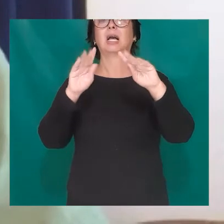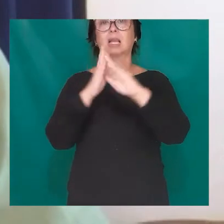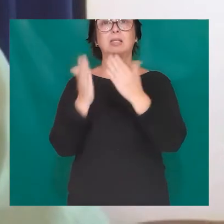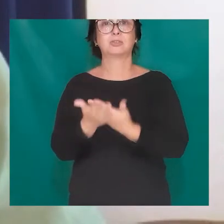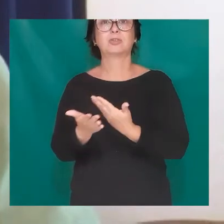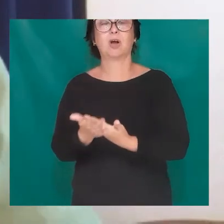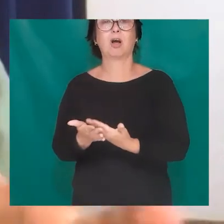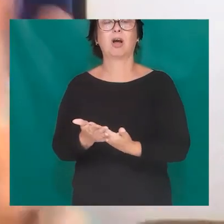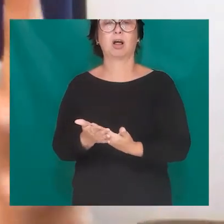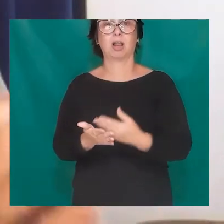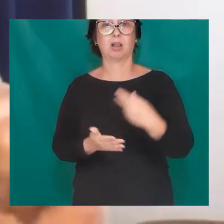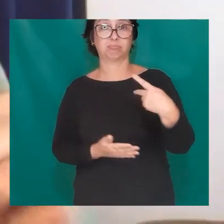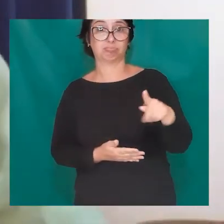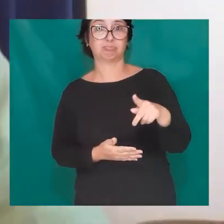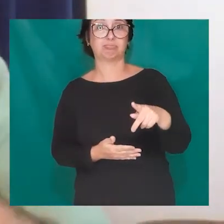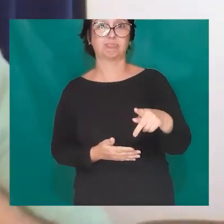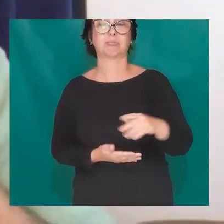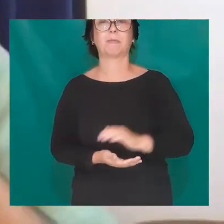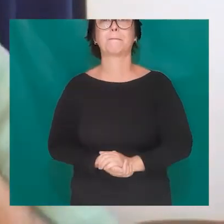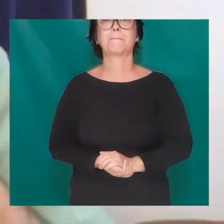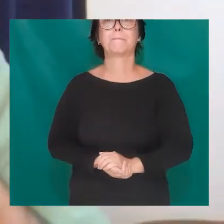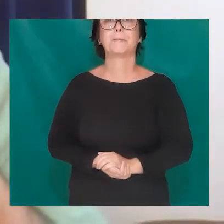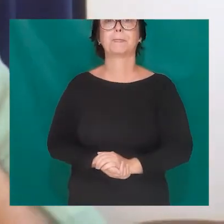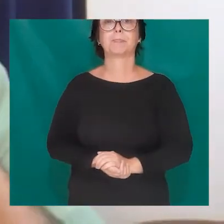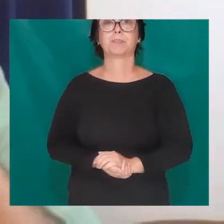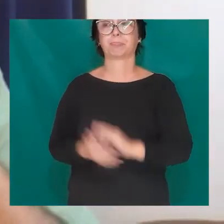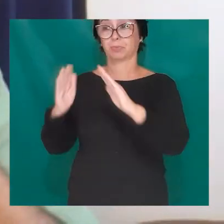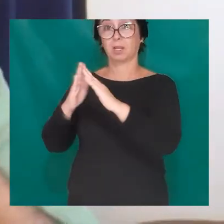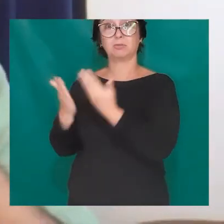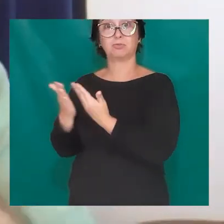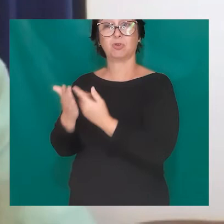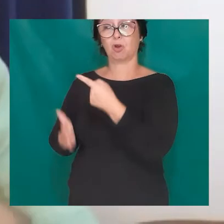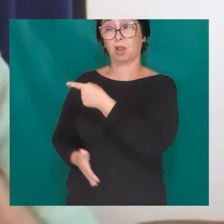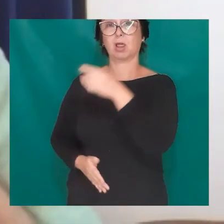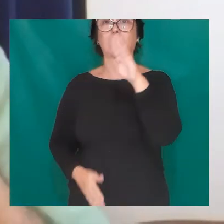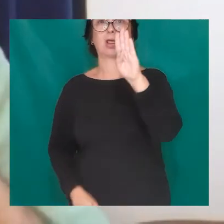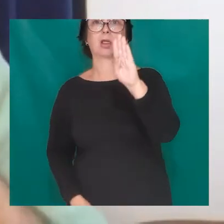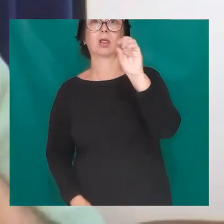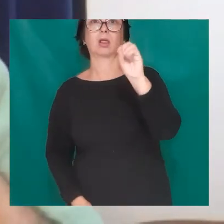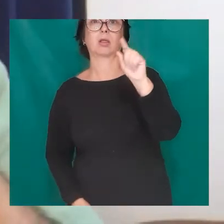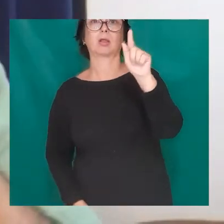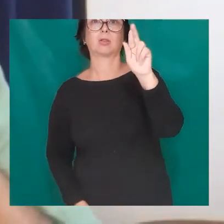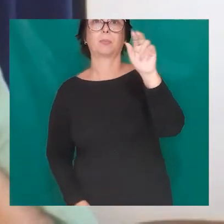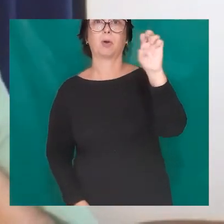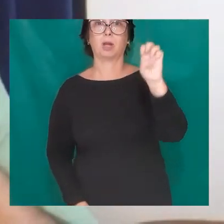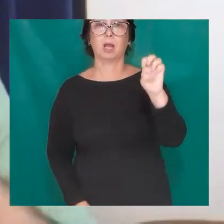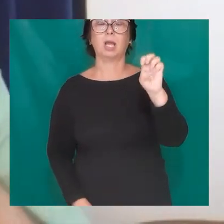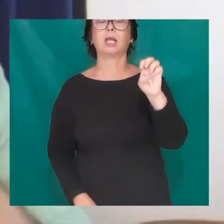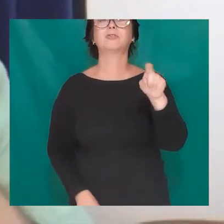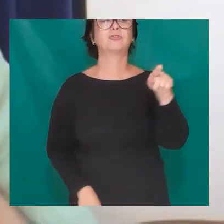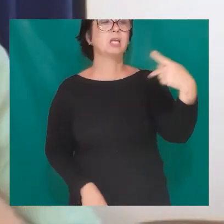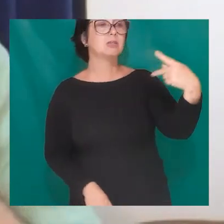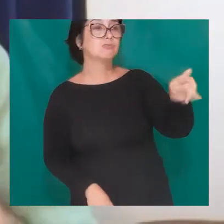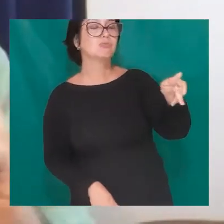eu tentando traçar aí um paralelo entre a tua escola e a escola do Borghetti, que tem muitas diferenças, mas a